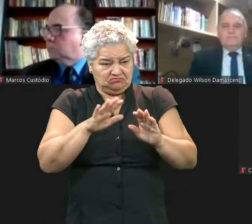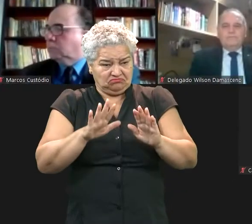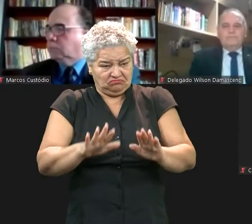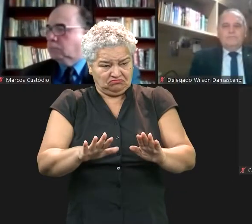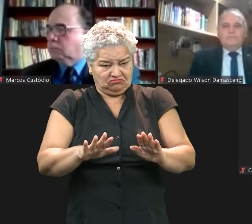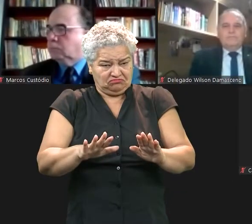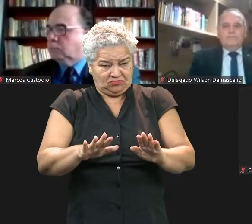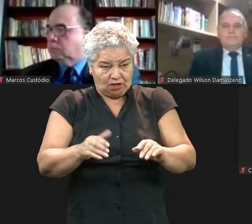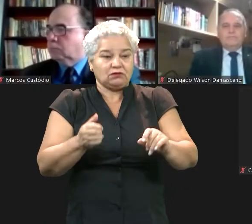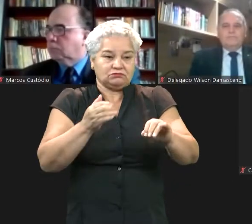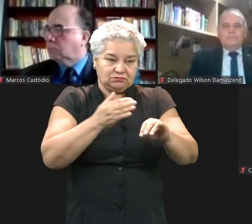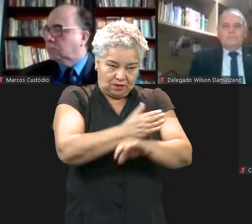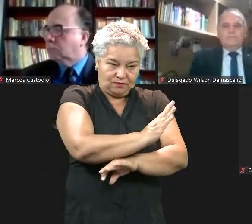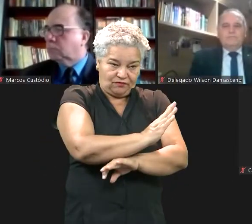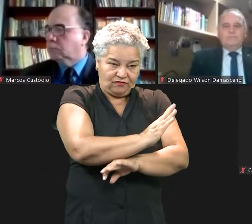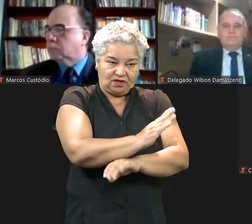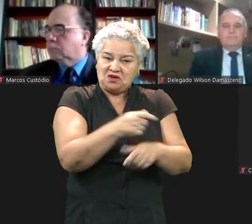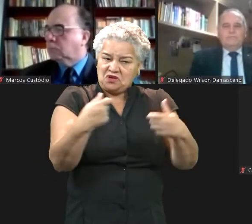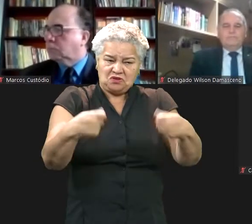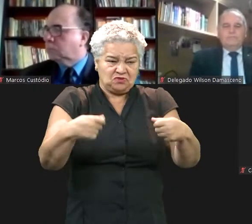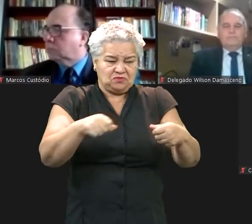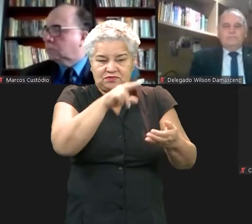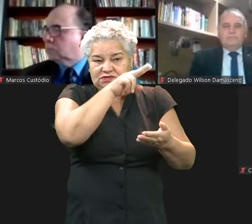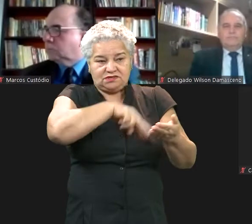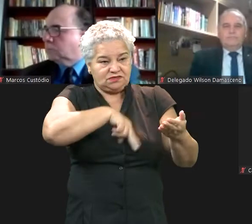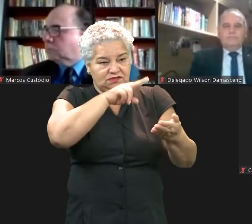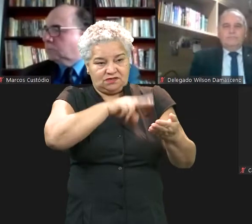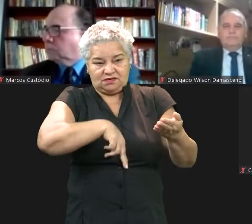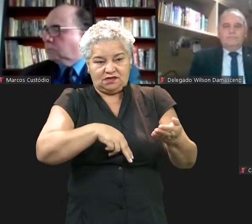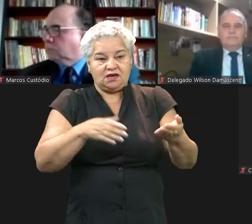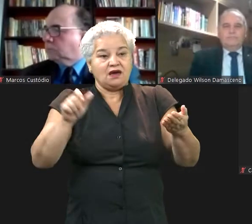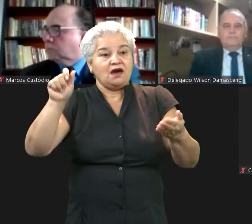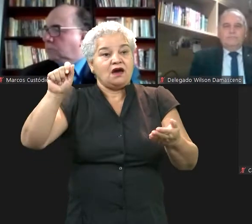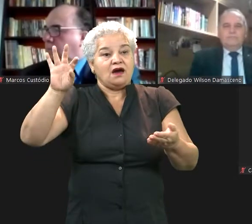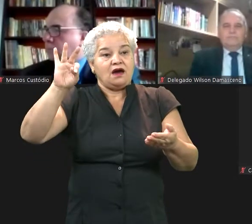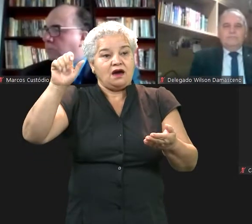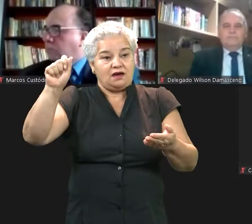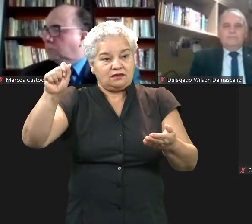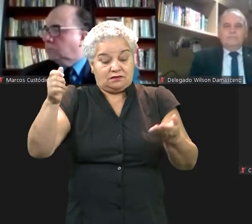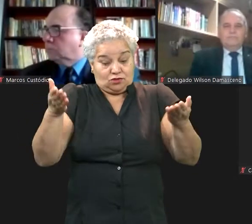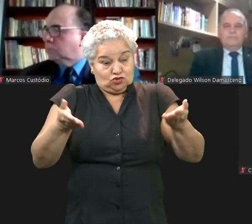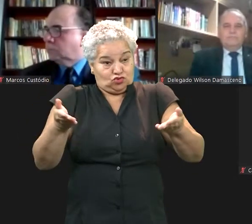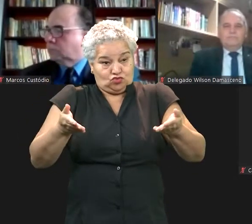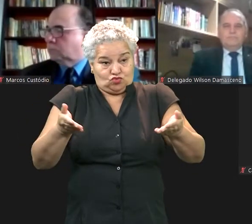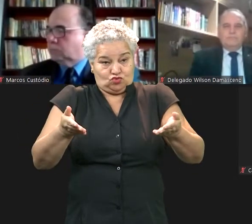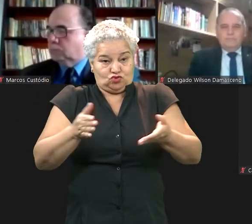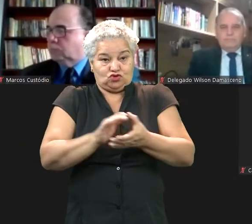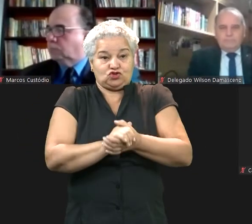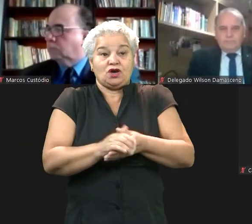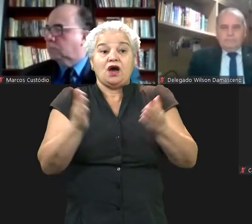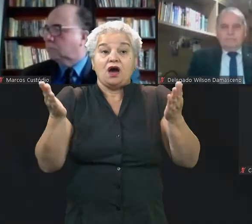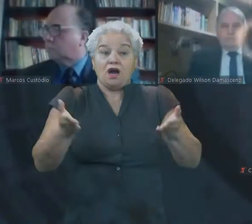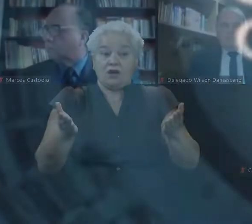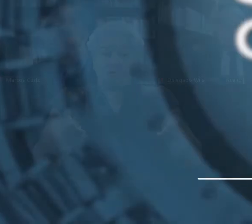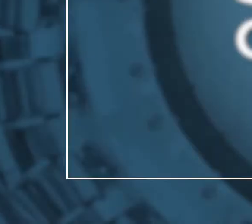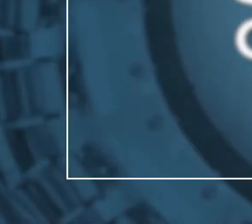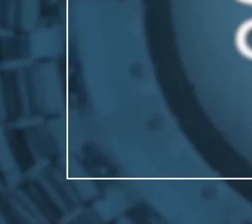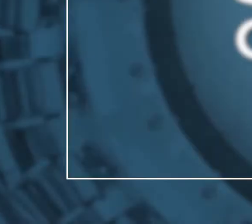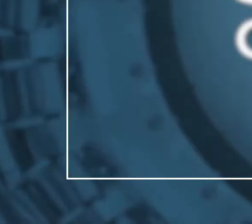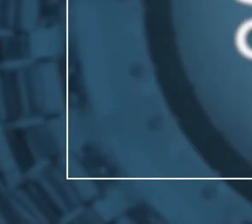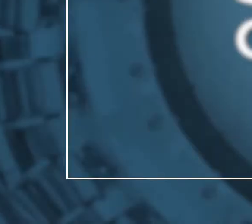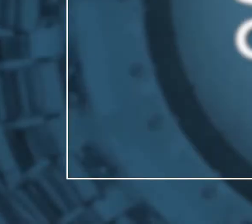última segunda-feira, os vereadores realizaram mais uma sessão à distância pela internet. Os vereadores aprovaram requerimentos e leram